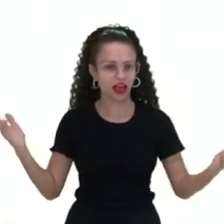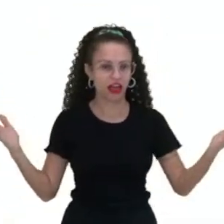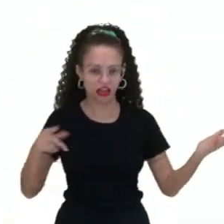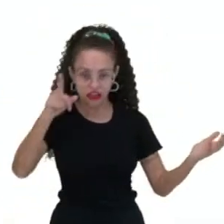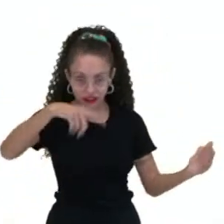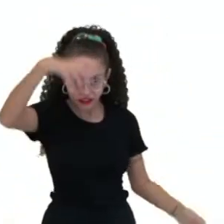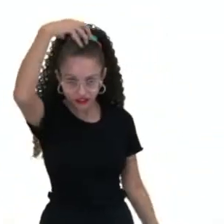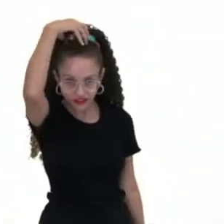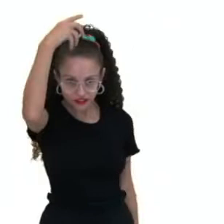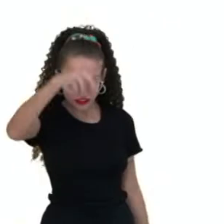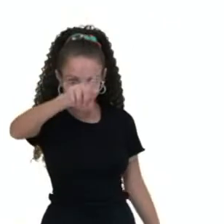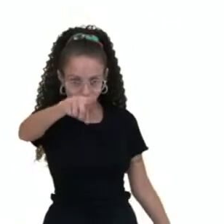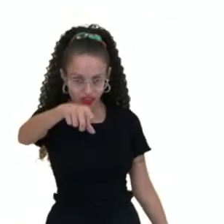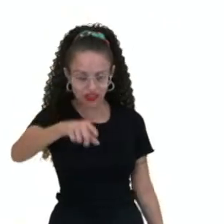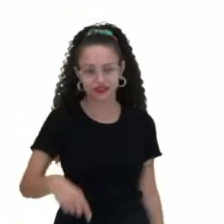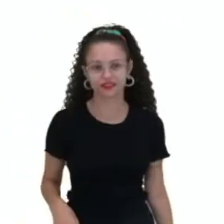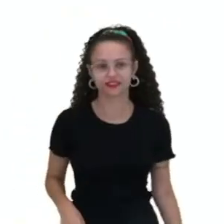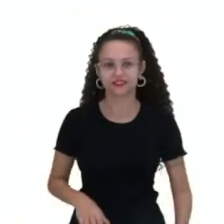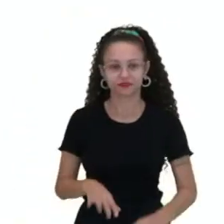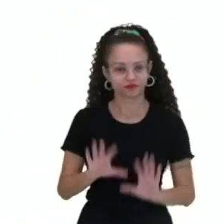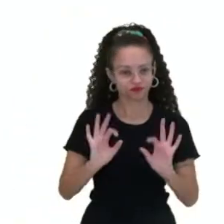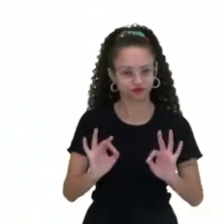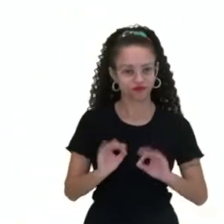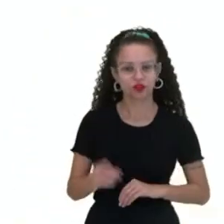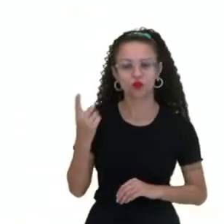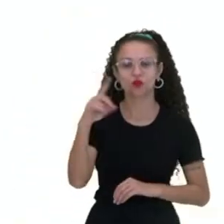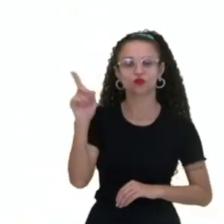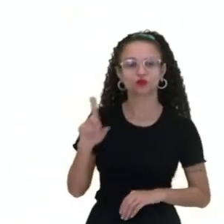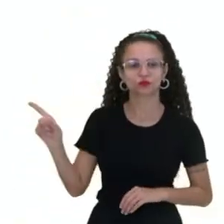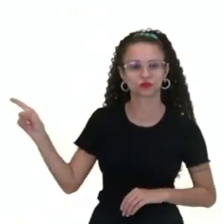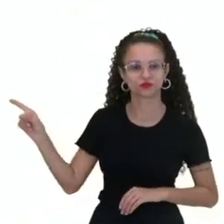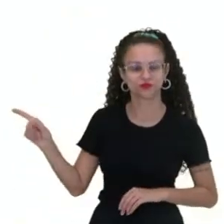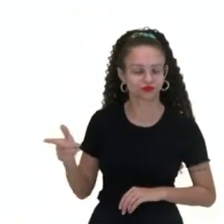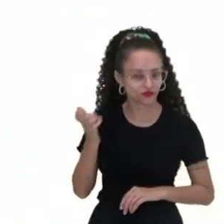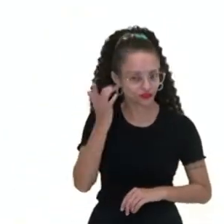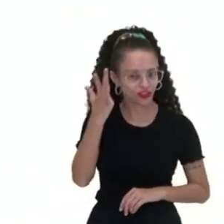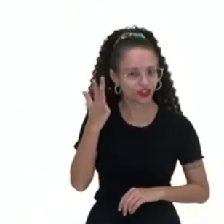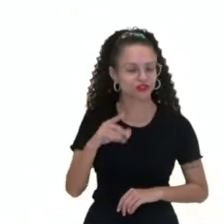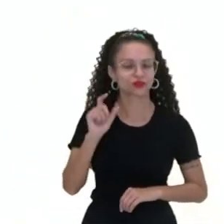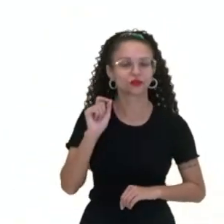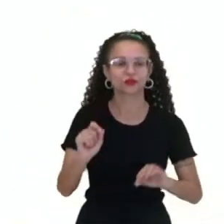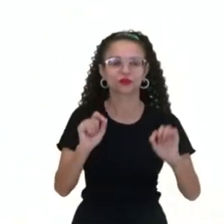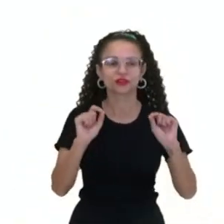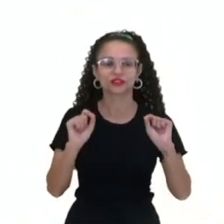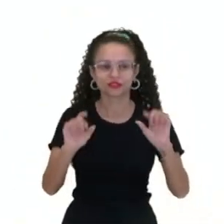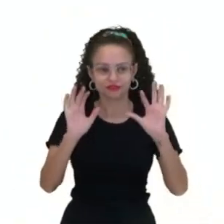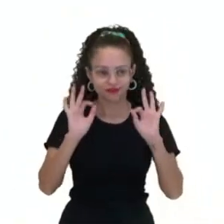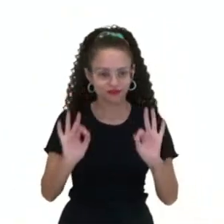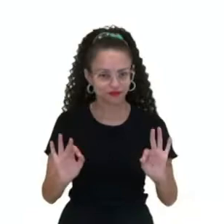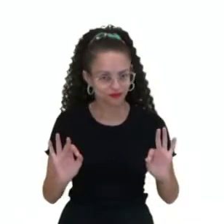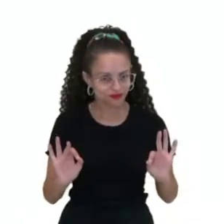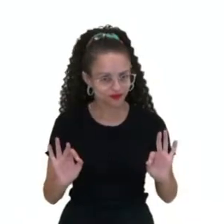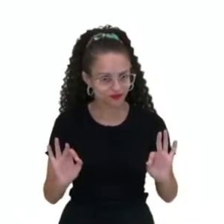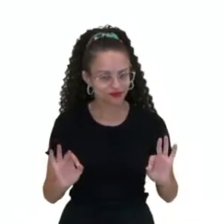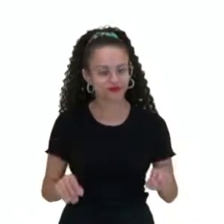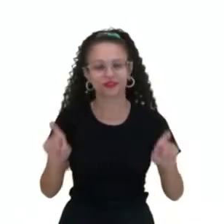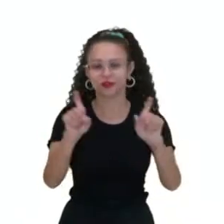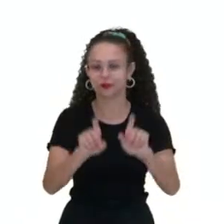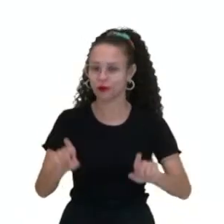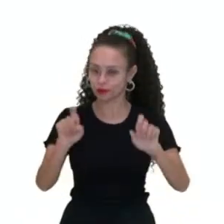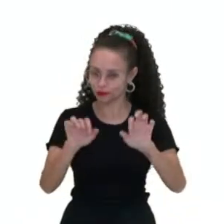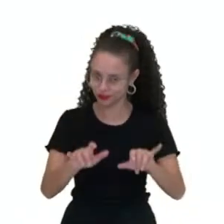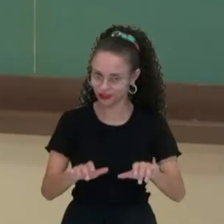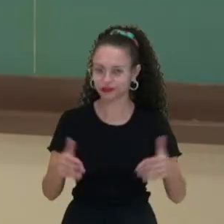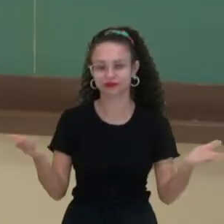os reis? Isso mesmo. E o último? Ah, o último tá fácil. Com certeza é um computador,